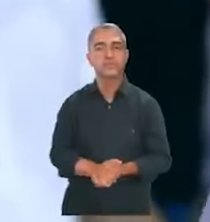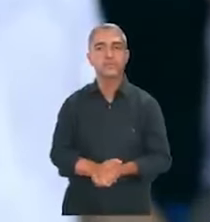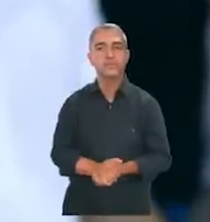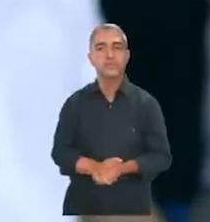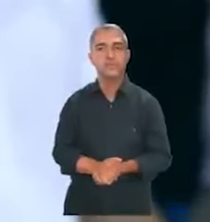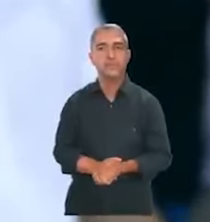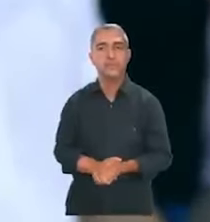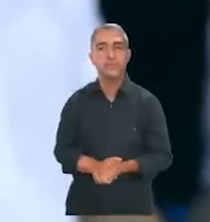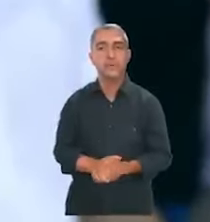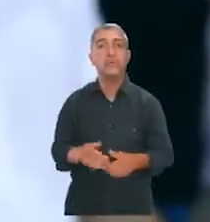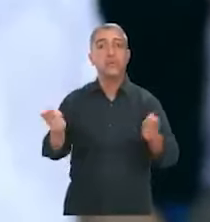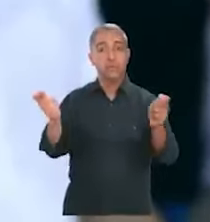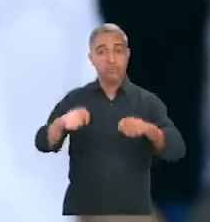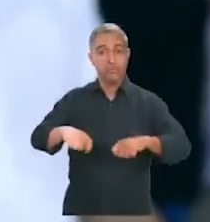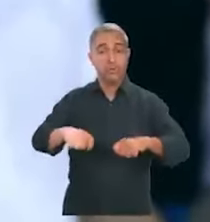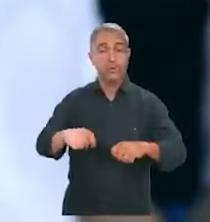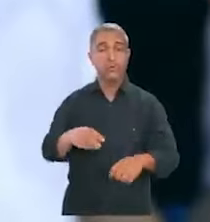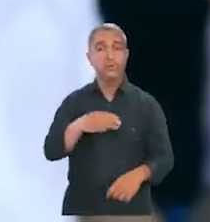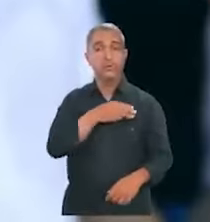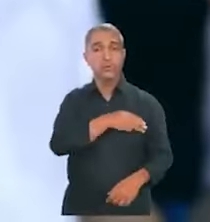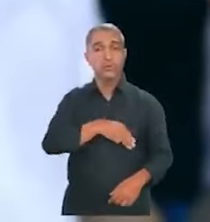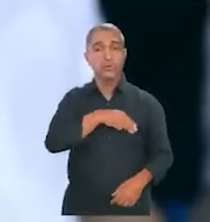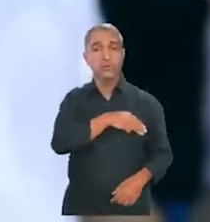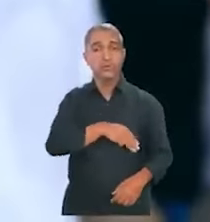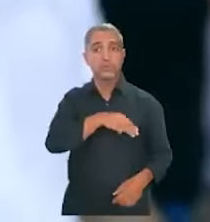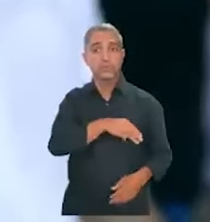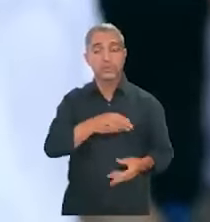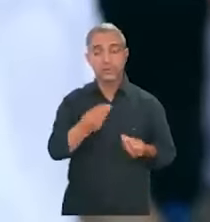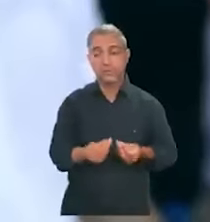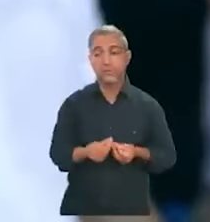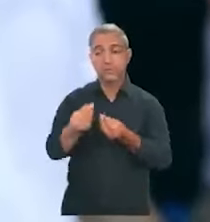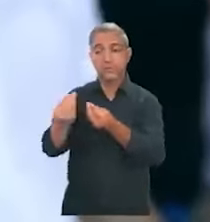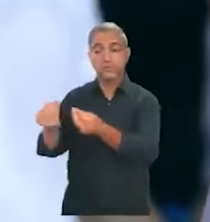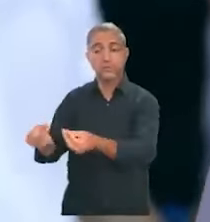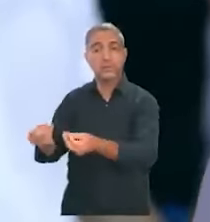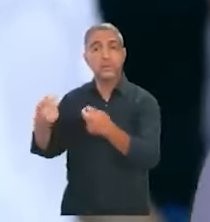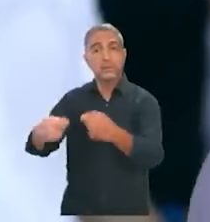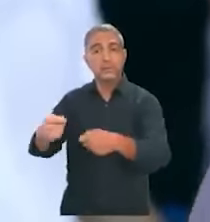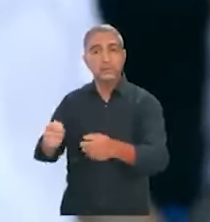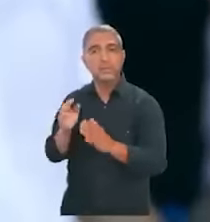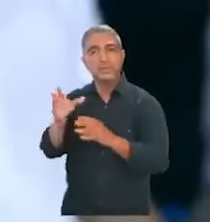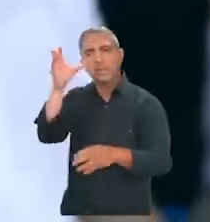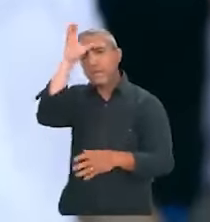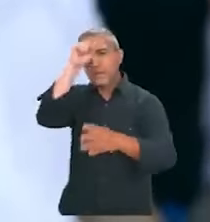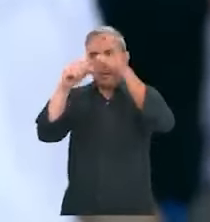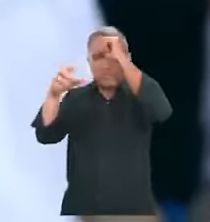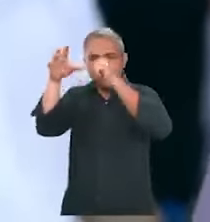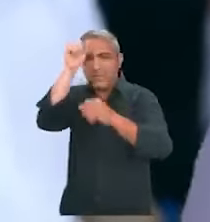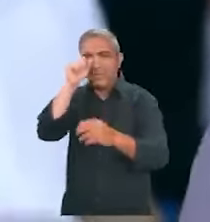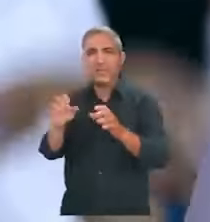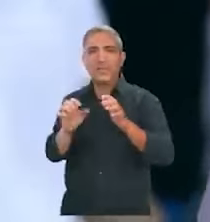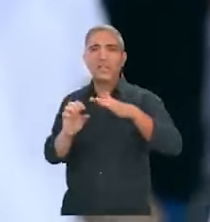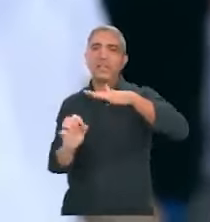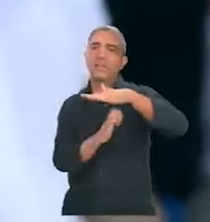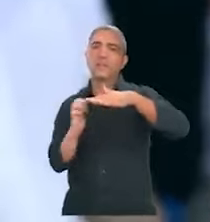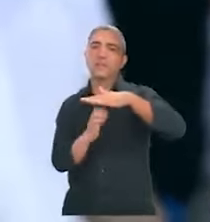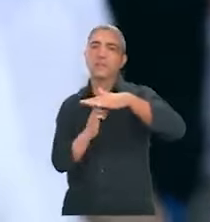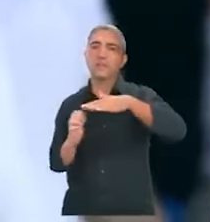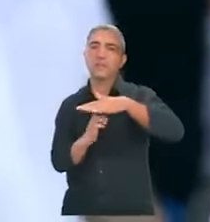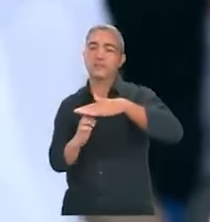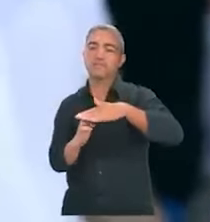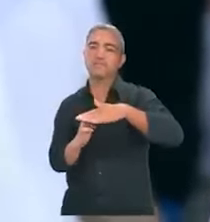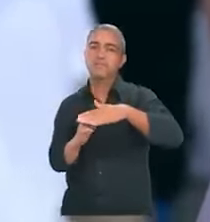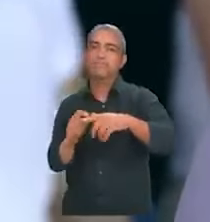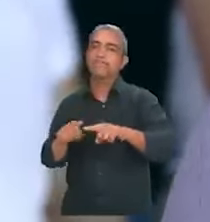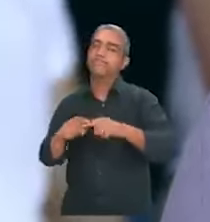missionário convencional e pensar, tá, você vai ter que aprender a fazer negócios e vamos mandar você. Péssima ideia.